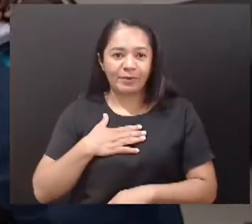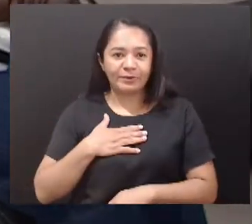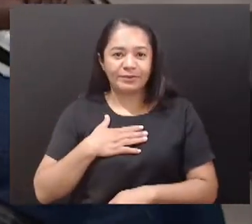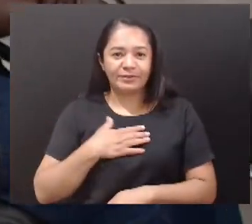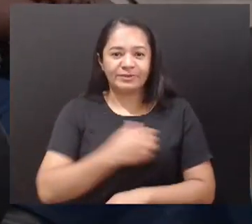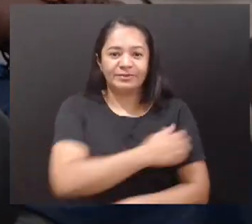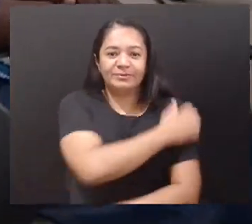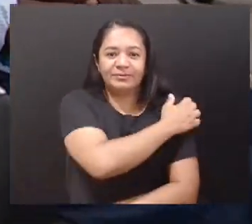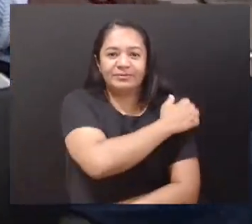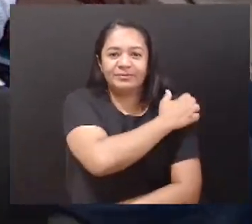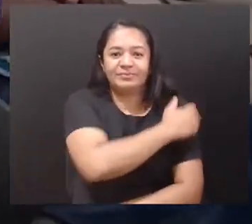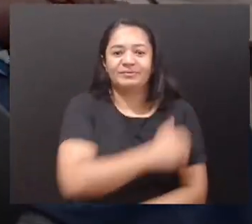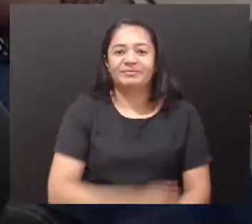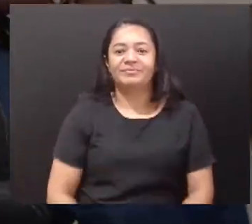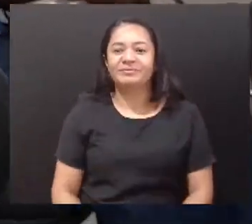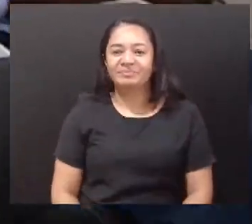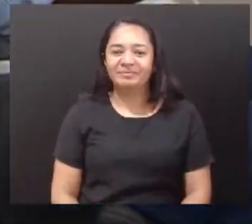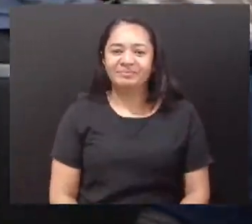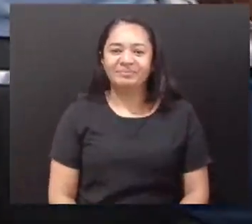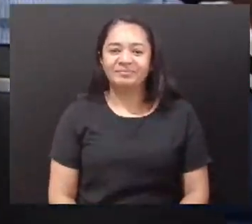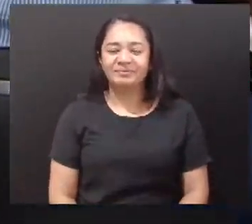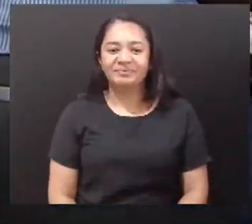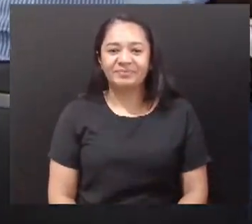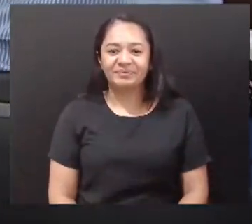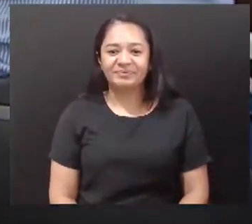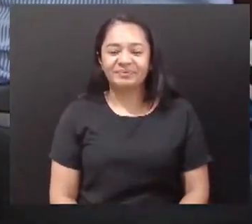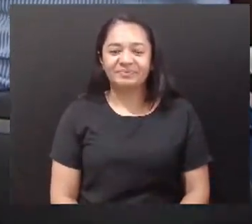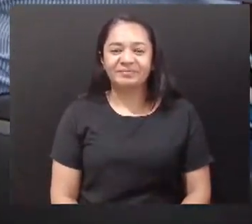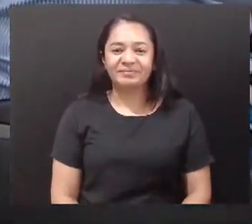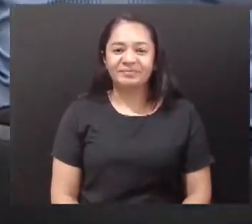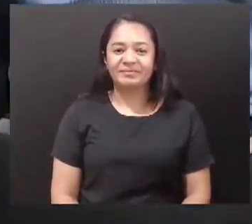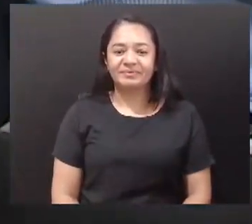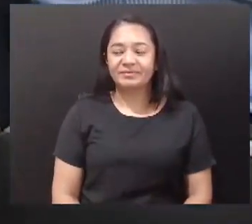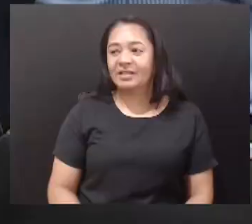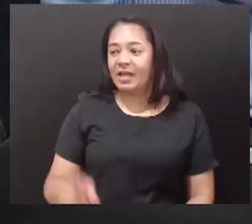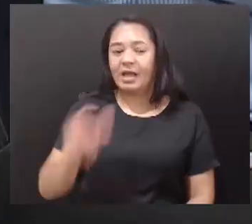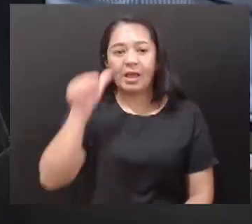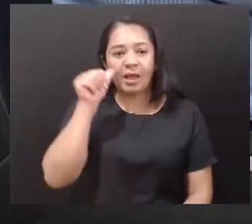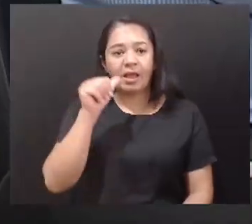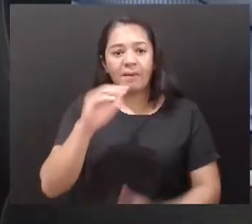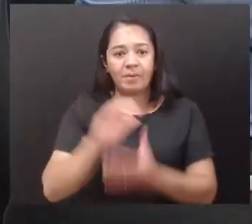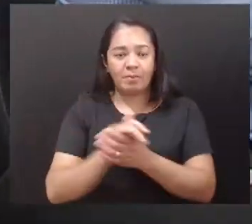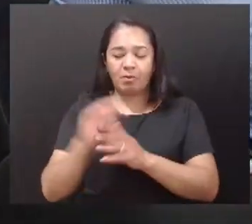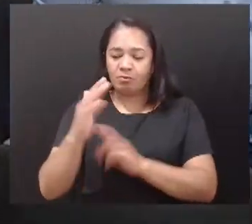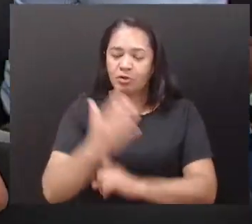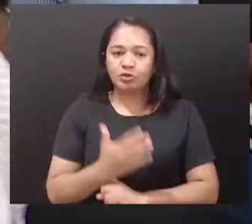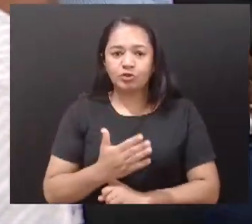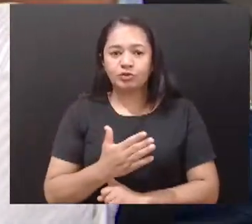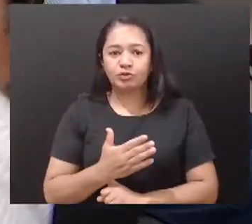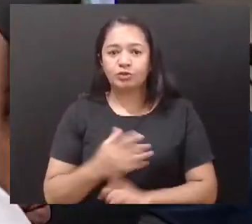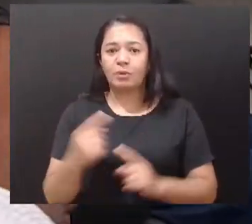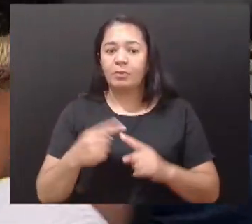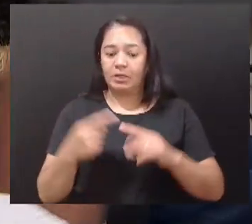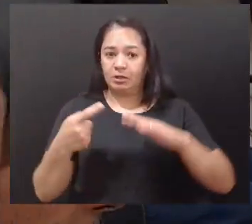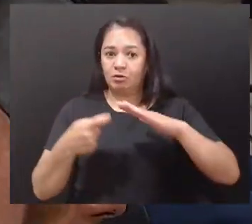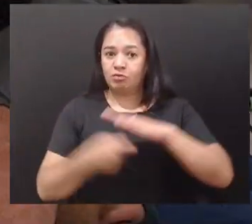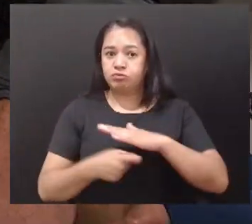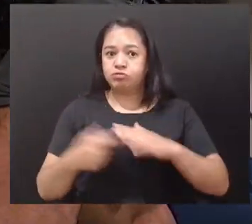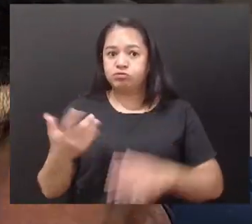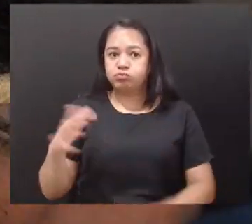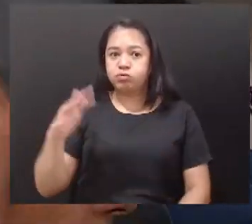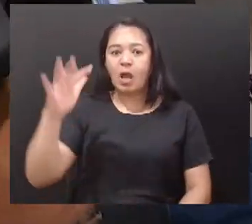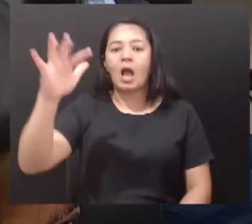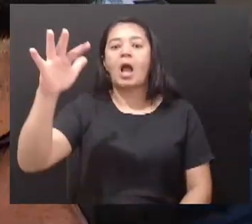Hair Company. Aí ela me ajudou, entendeu? Eu tenho um investimento alto aqui, questão de imóveis e tal.